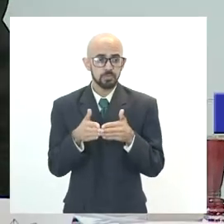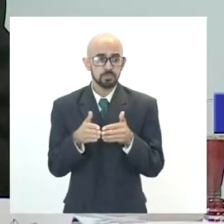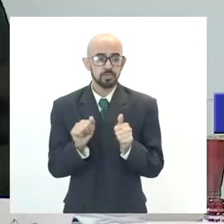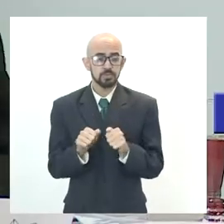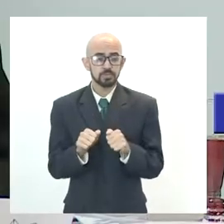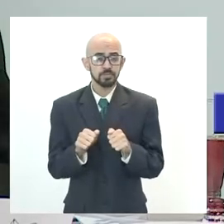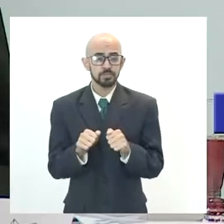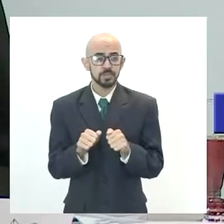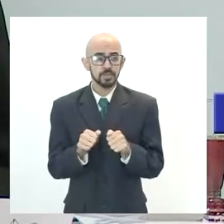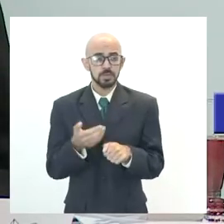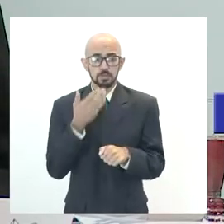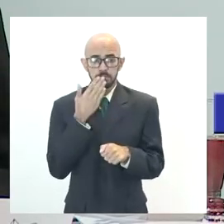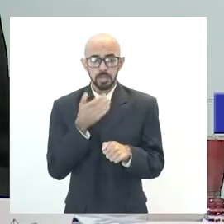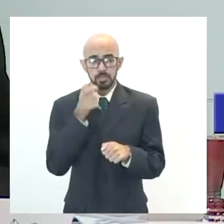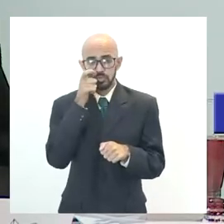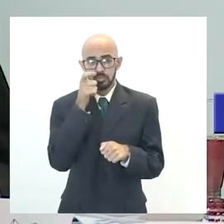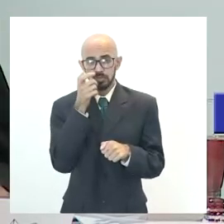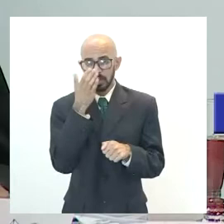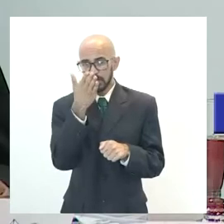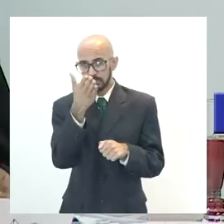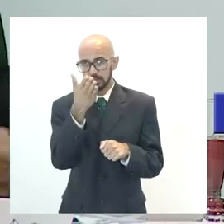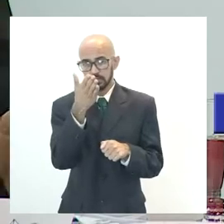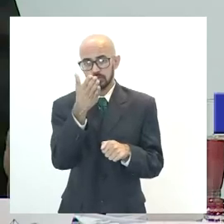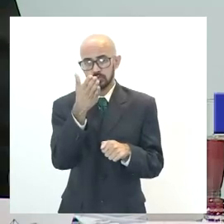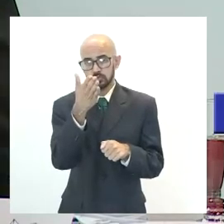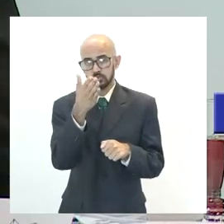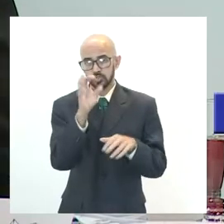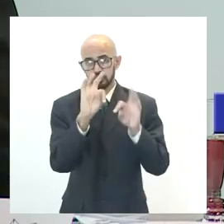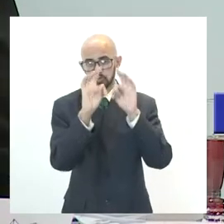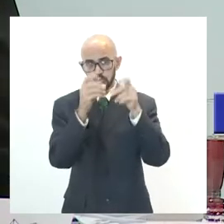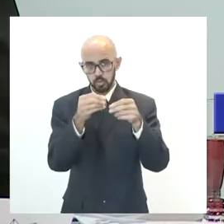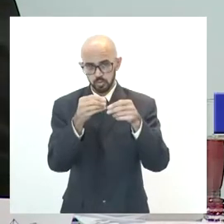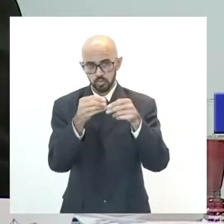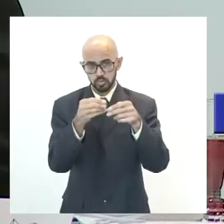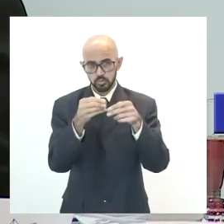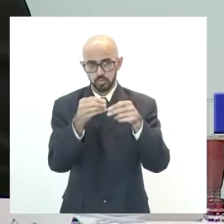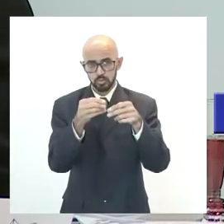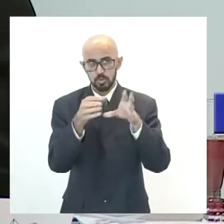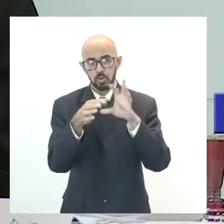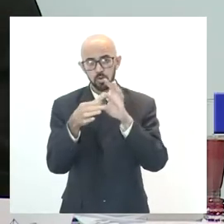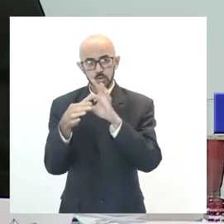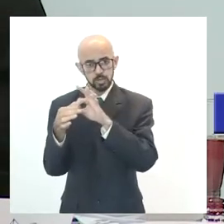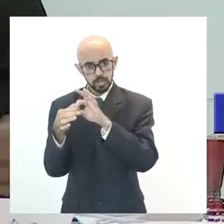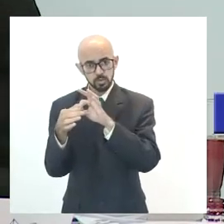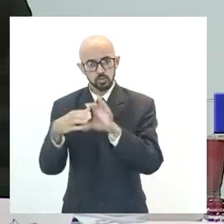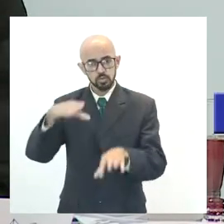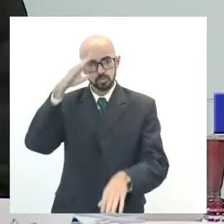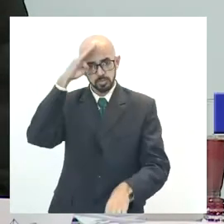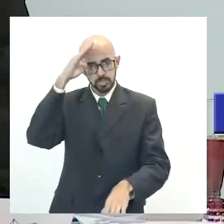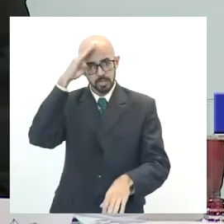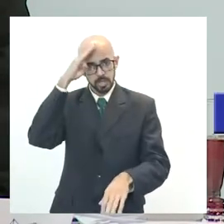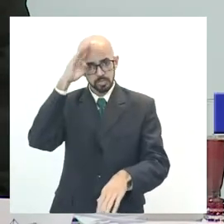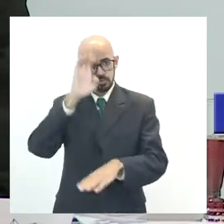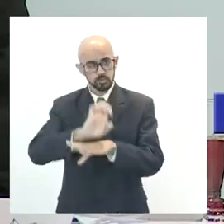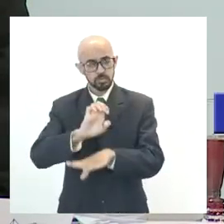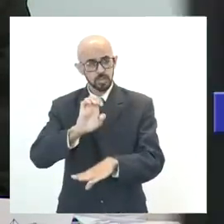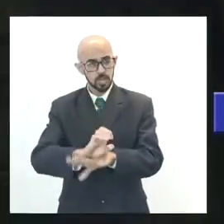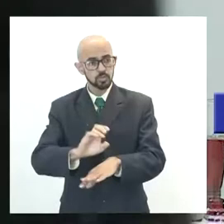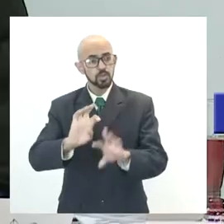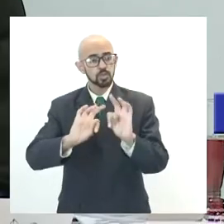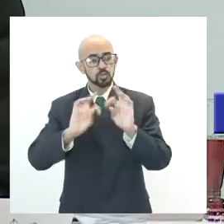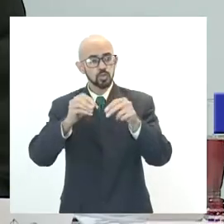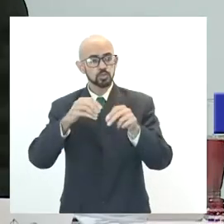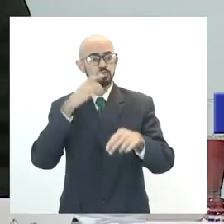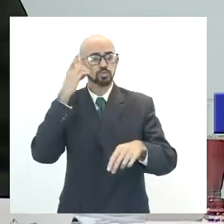e eu peço atenção de todos para a situação dos militares do Estado e também todos os deputados da